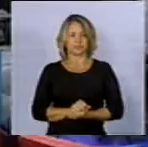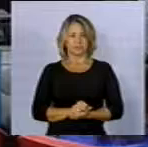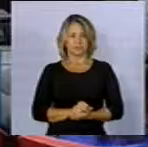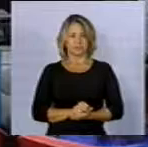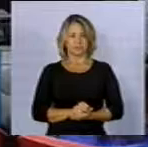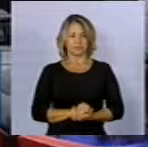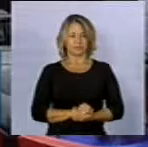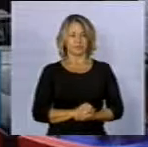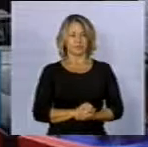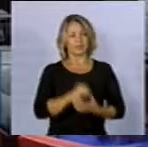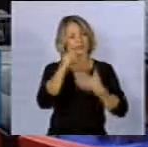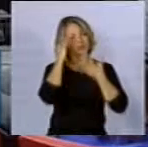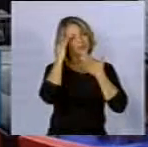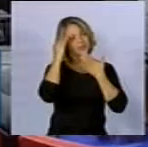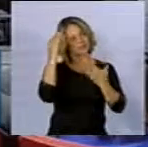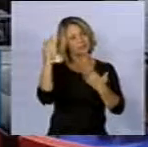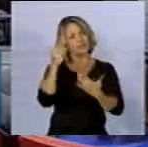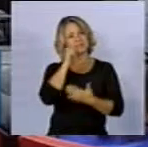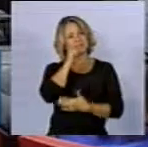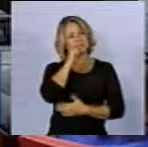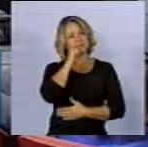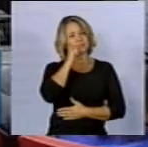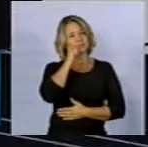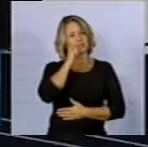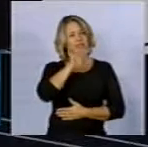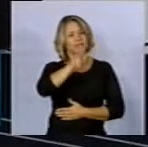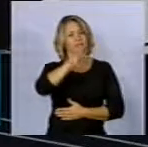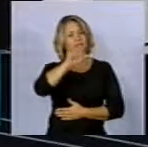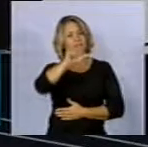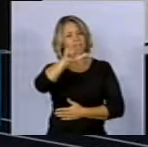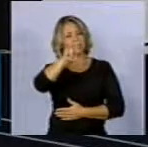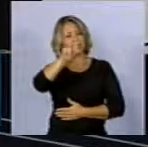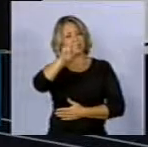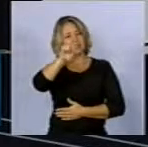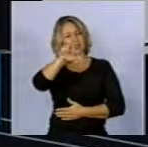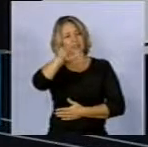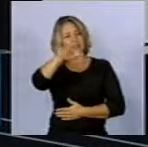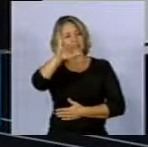obrigada agradeço a Dora Valdelice Teodoro e ouv